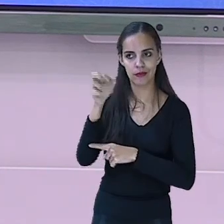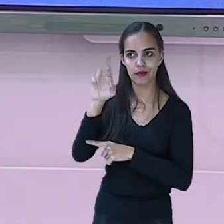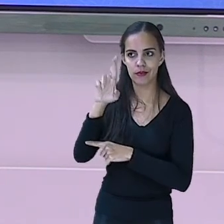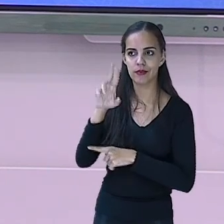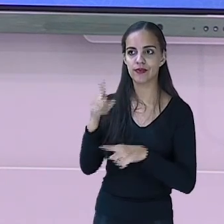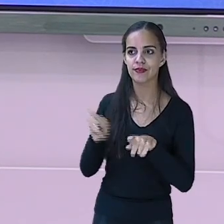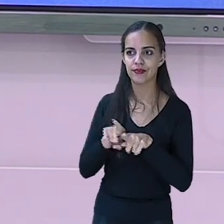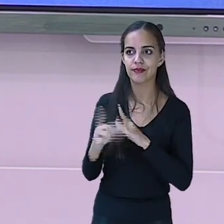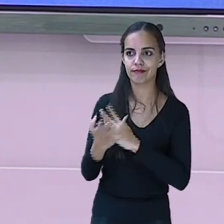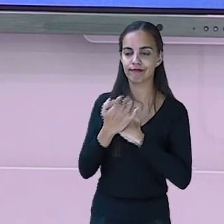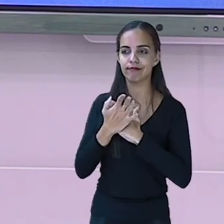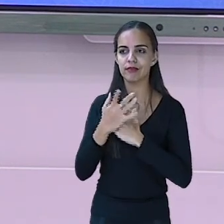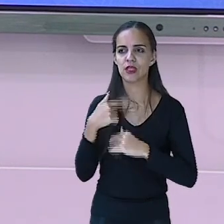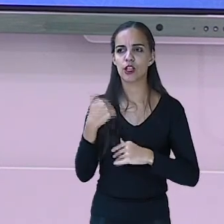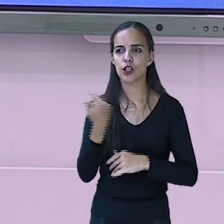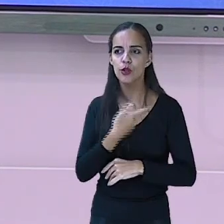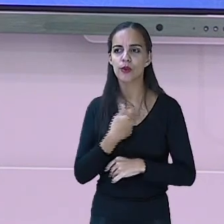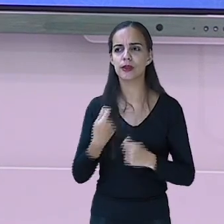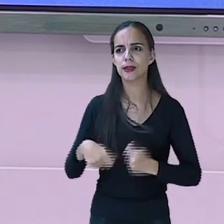ter hábitos